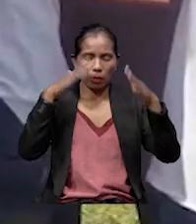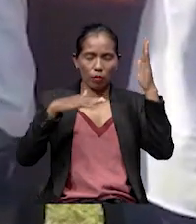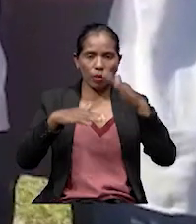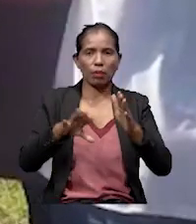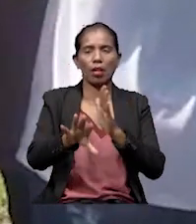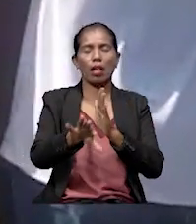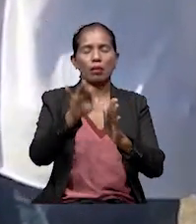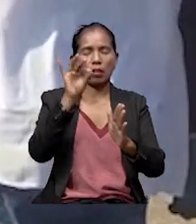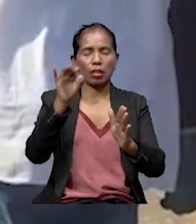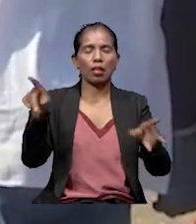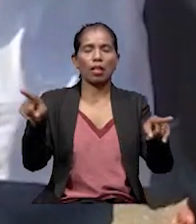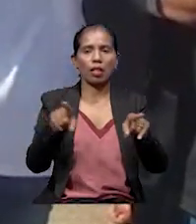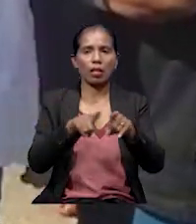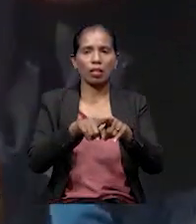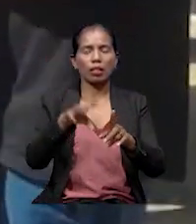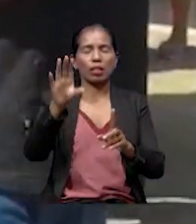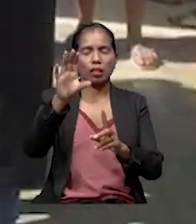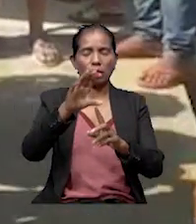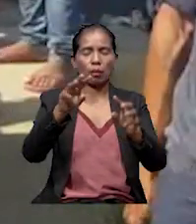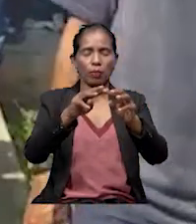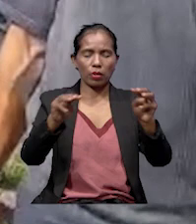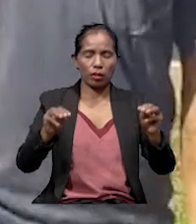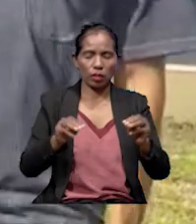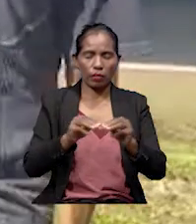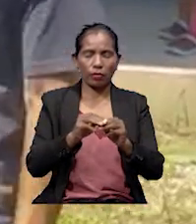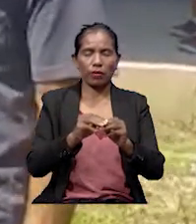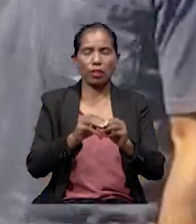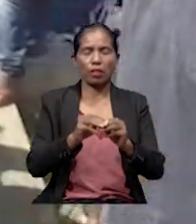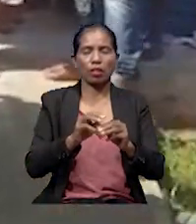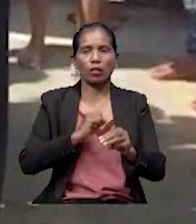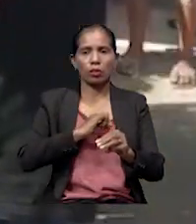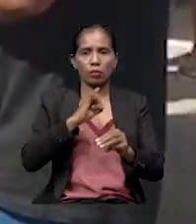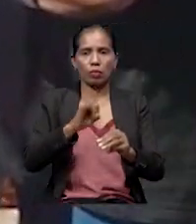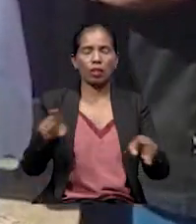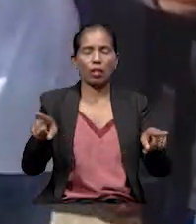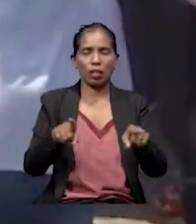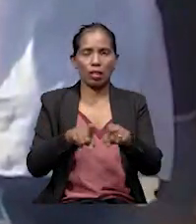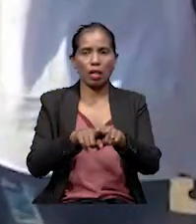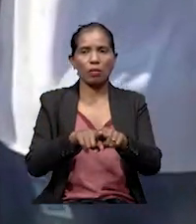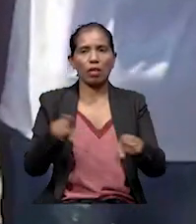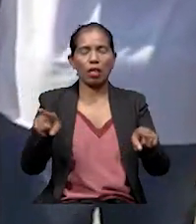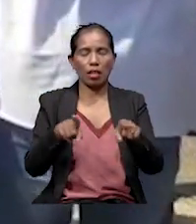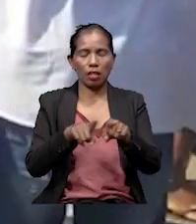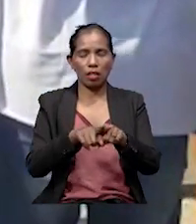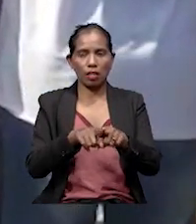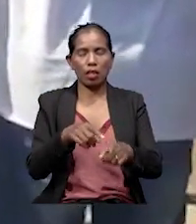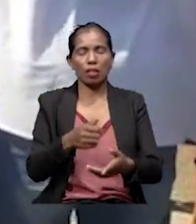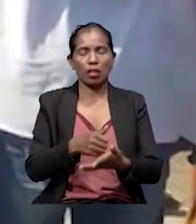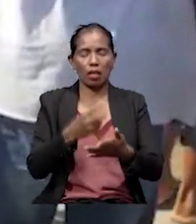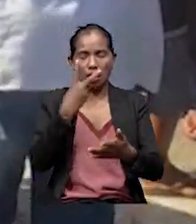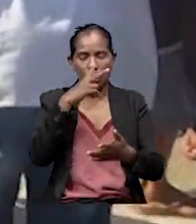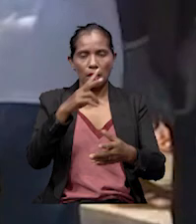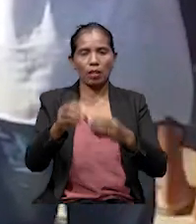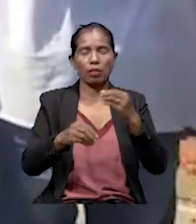hanesa comandante município Cova Lima, lá os hanesa comandante unidade marítima, mas how atua atende situação de, né?